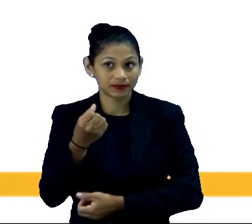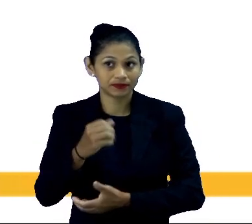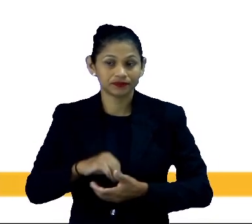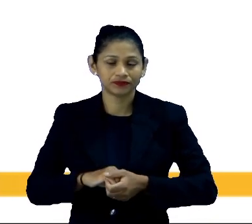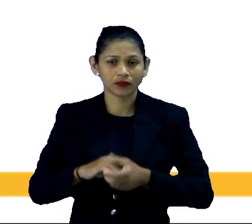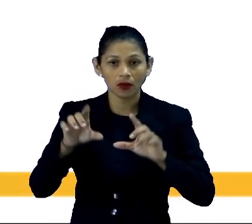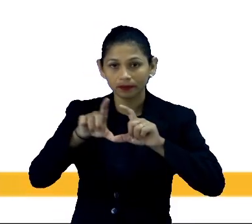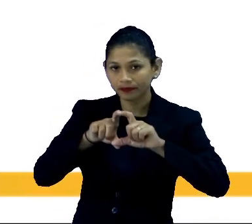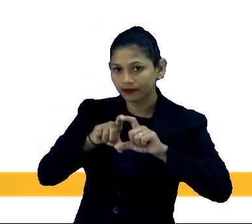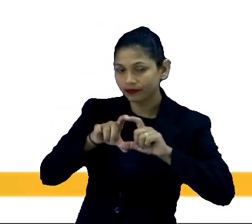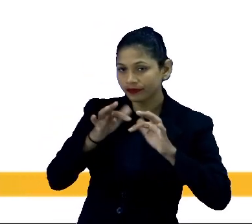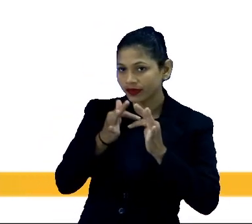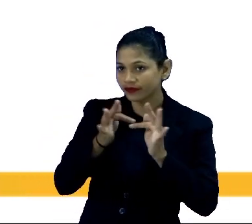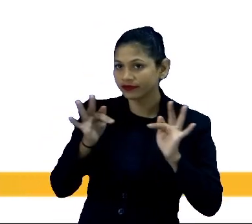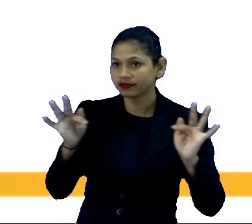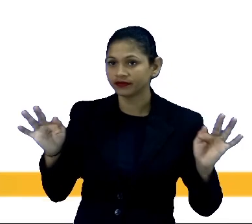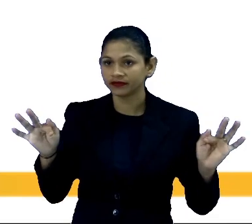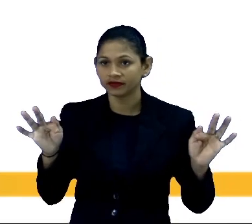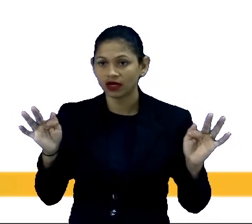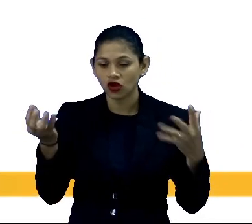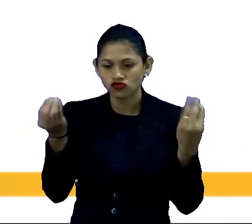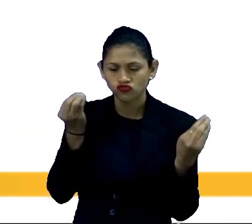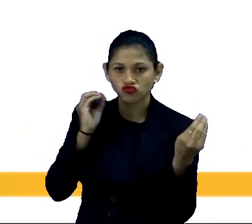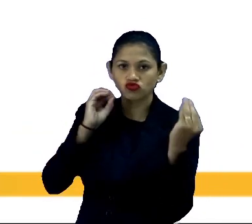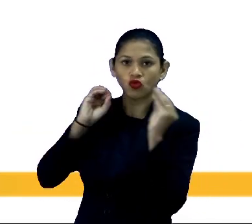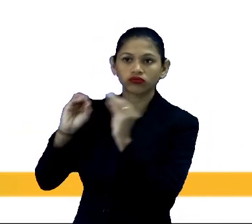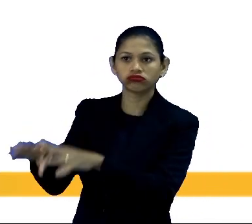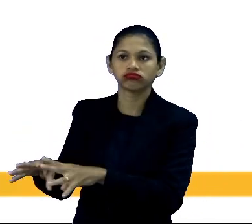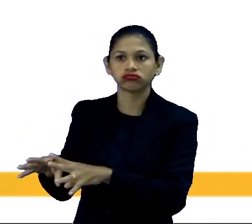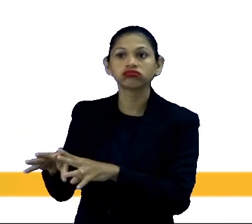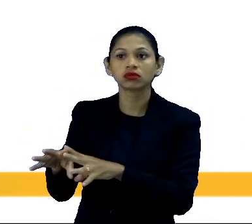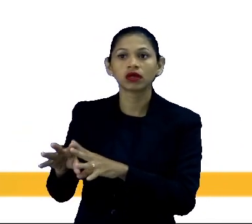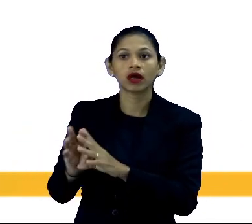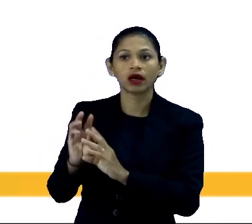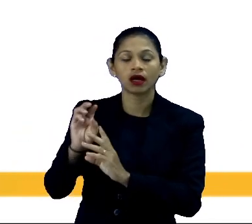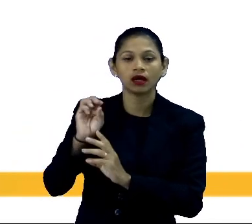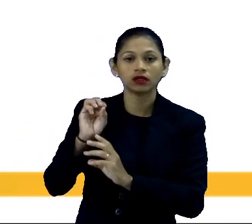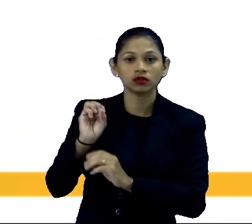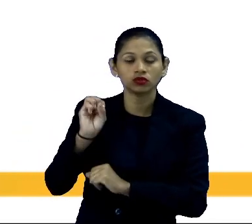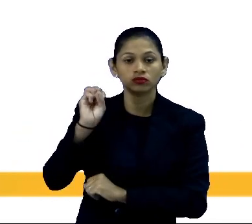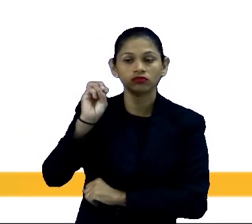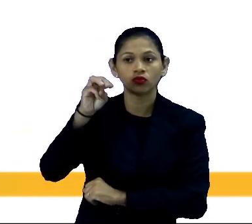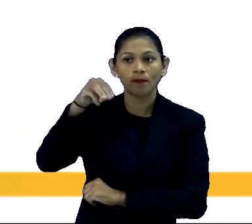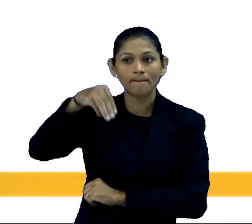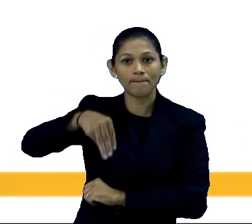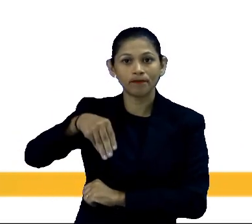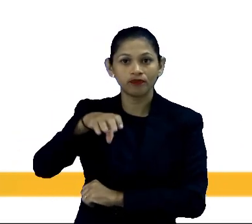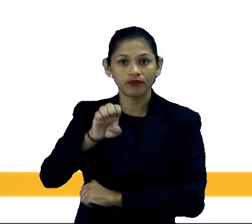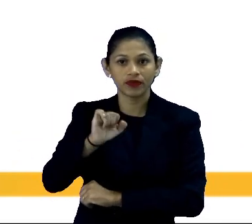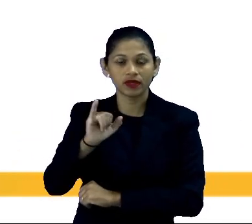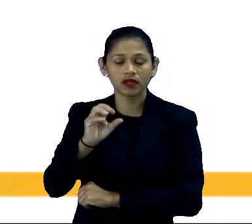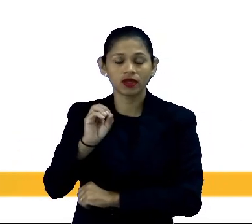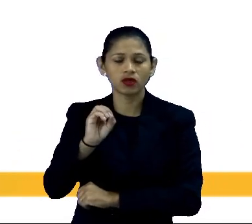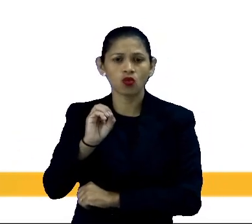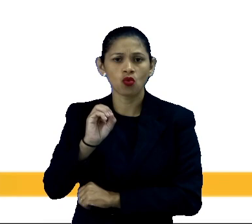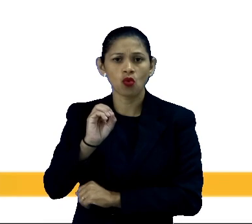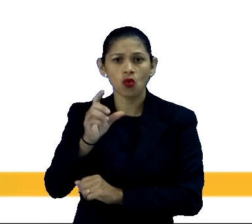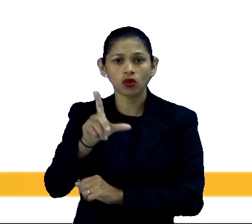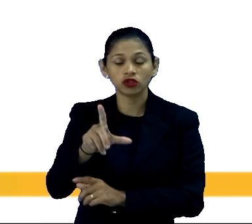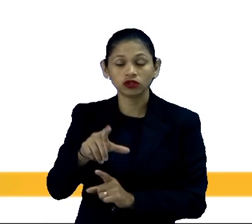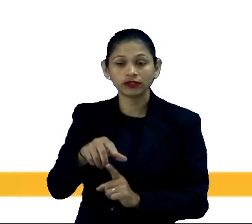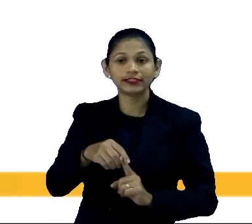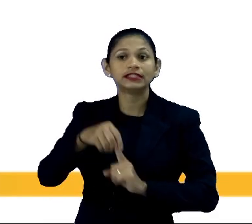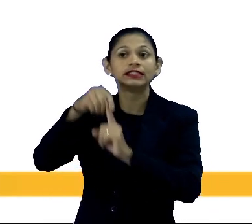trecho, rebolaram lá no meio. A palavra em destaque estabelece a ideia de... Palavra em destaque qual